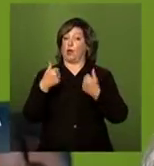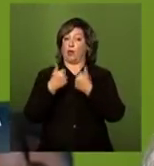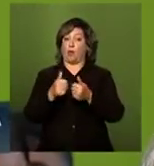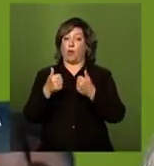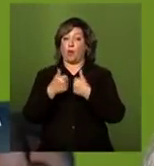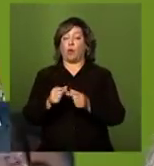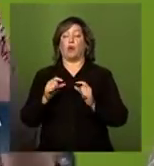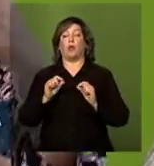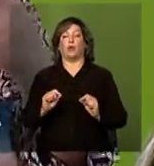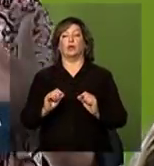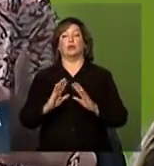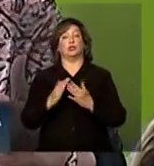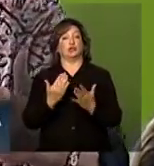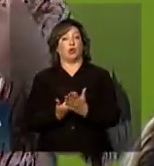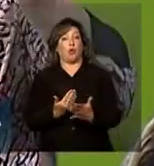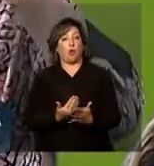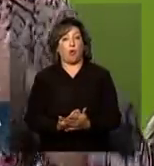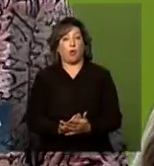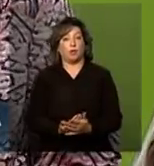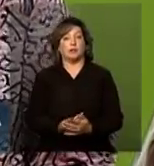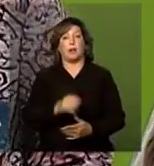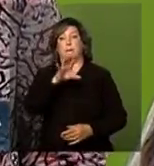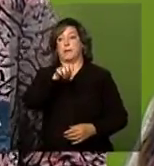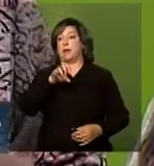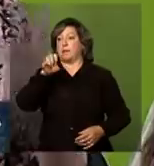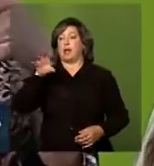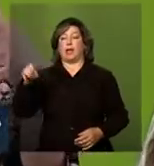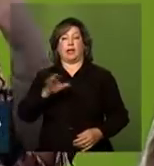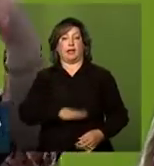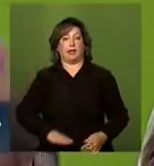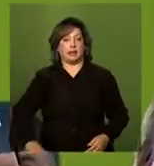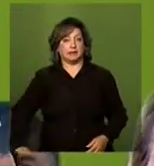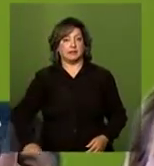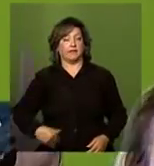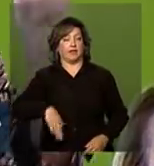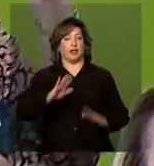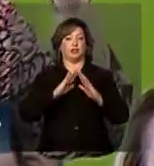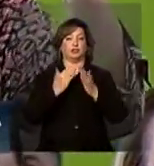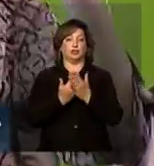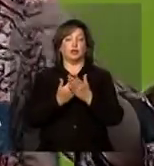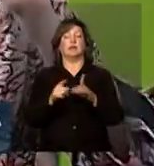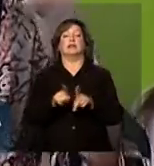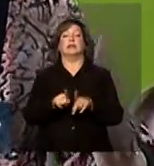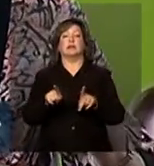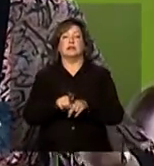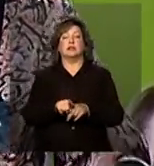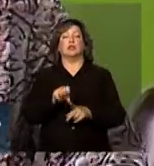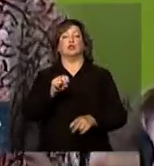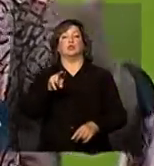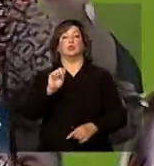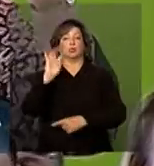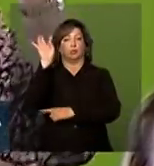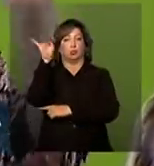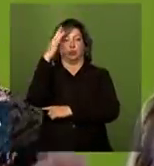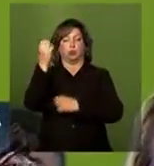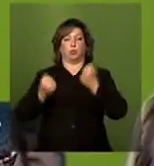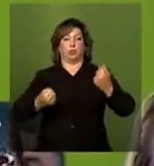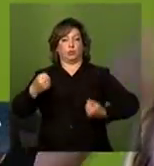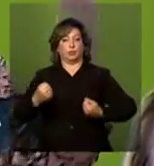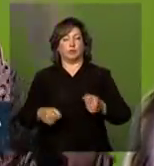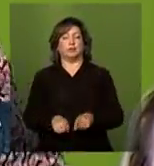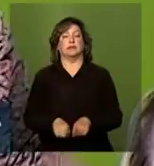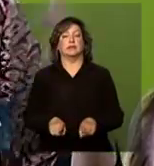caminho da escola levando criança e buscando criança por eles passam as ambulâncias do SUS por eles